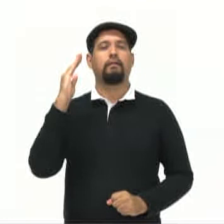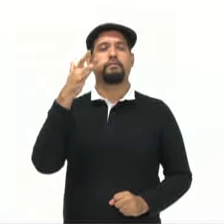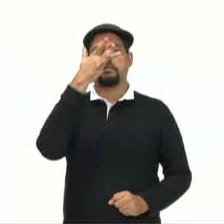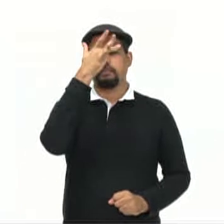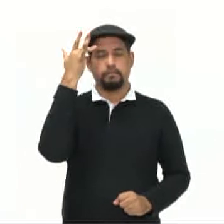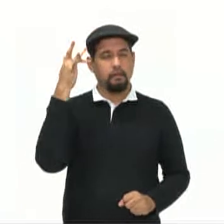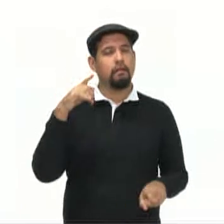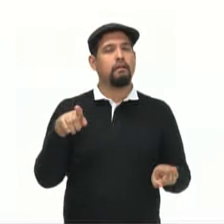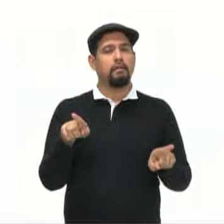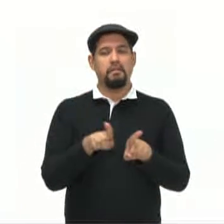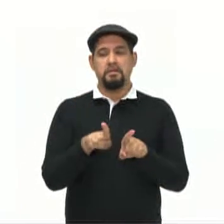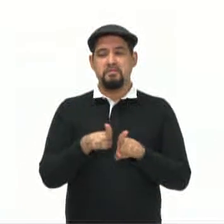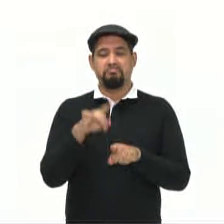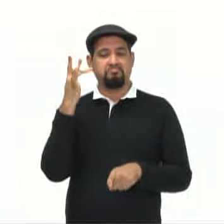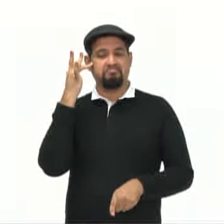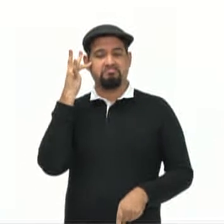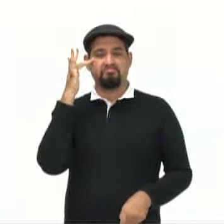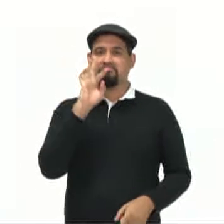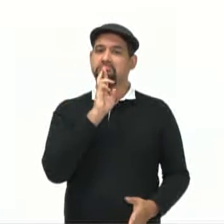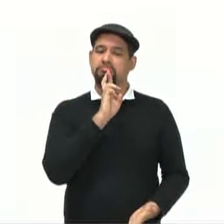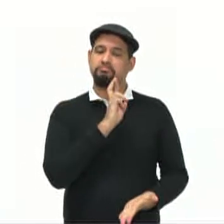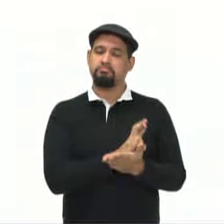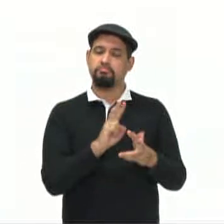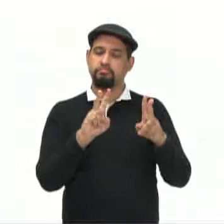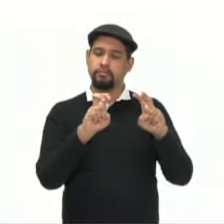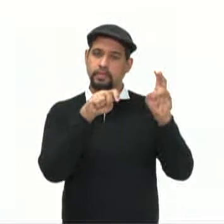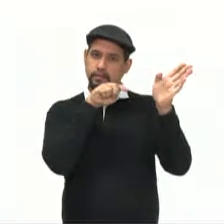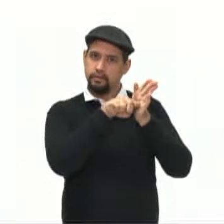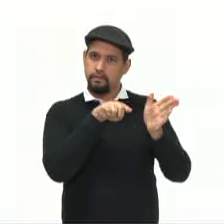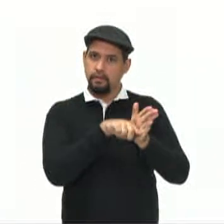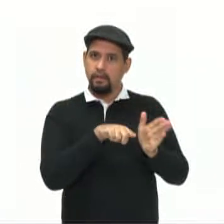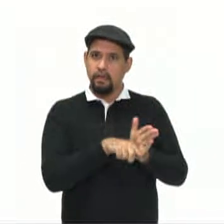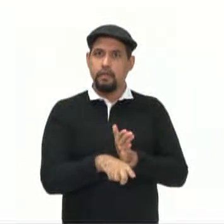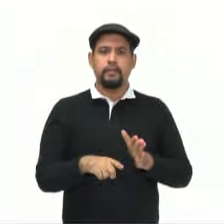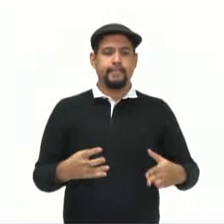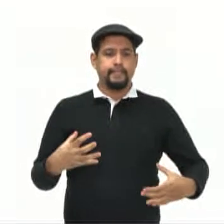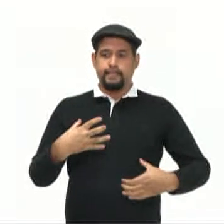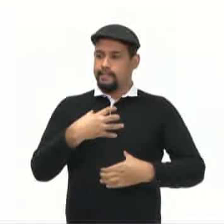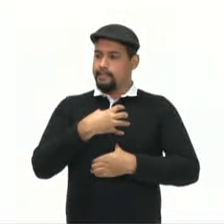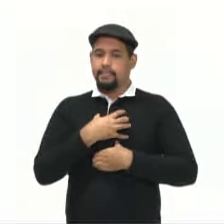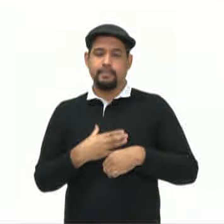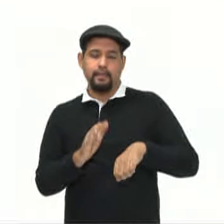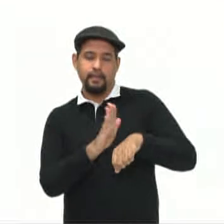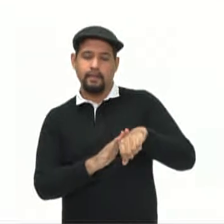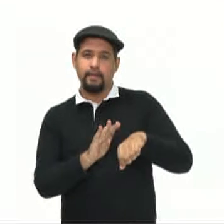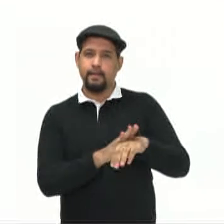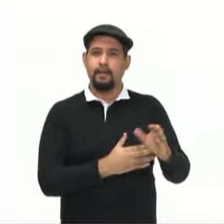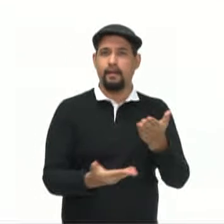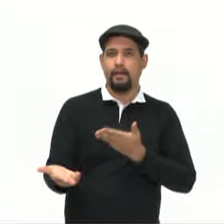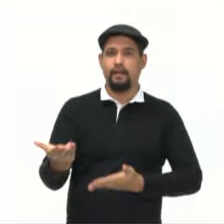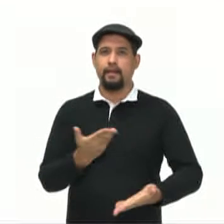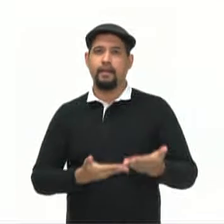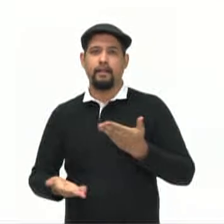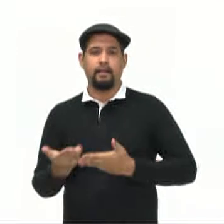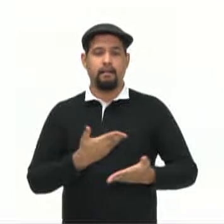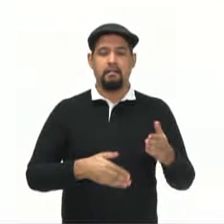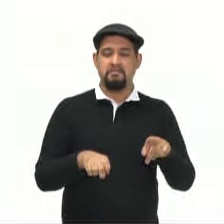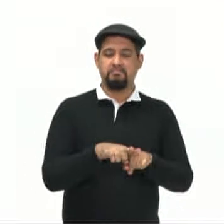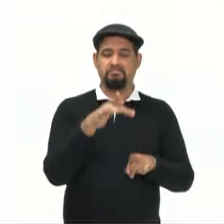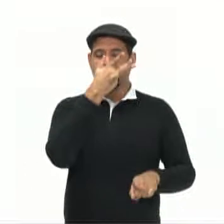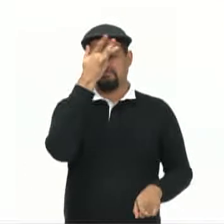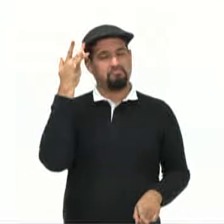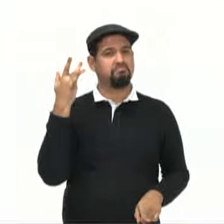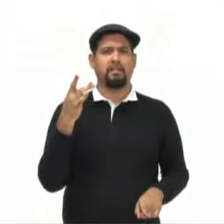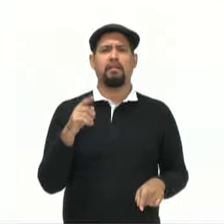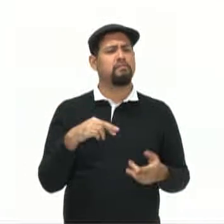narrador também não sabe as respostas para as perguntas e se sente solidário com aqueles que também não sabem. Não